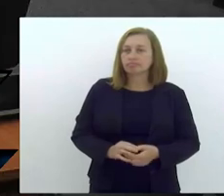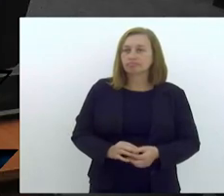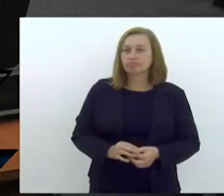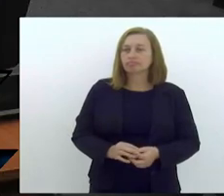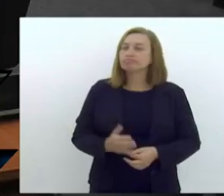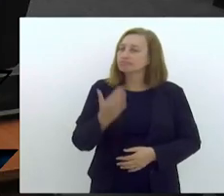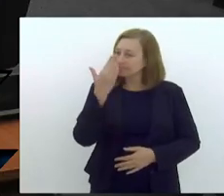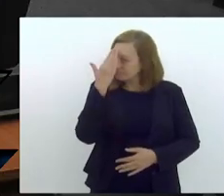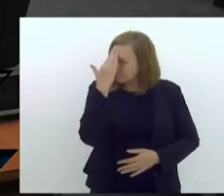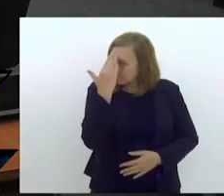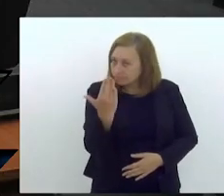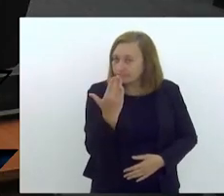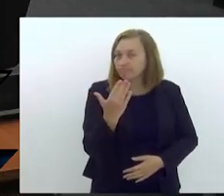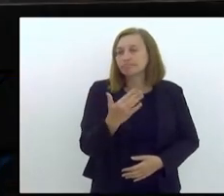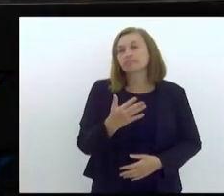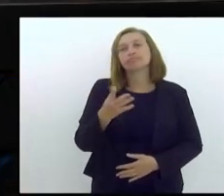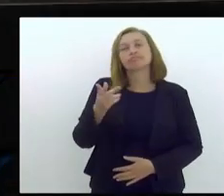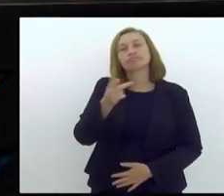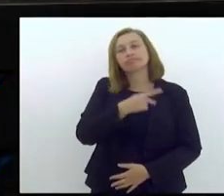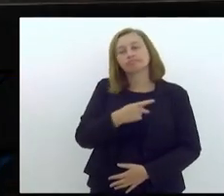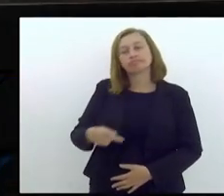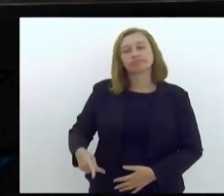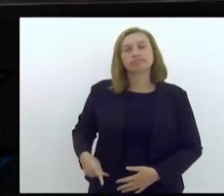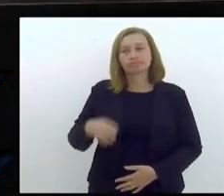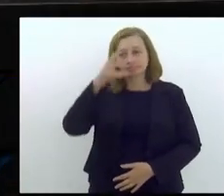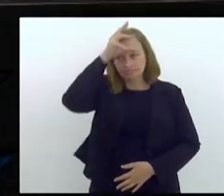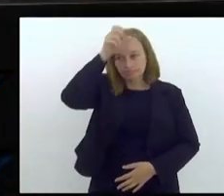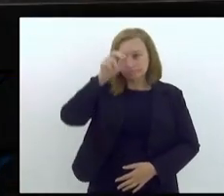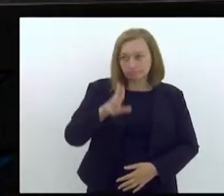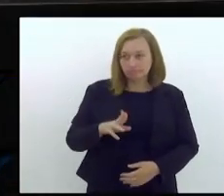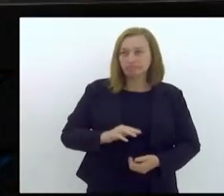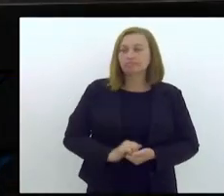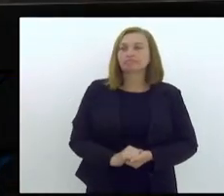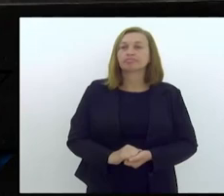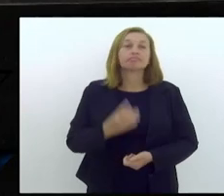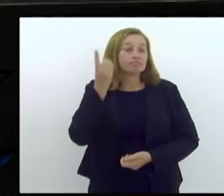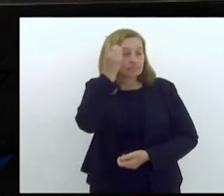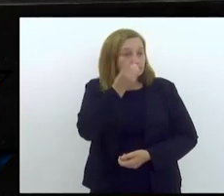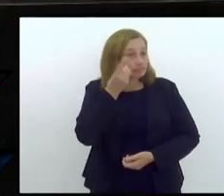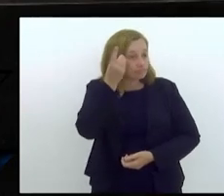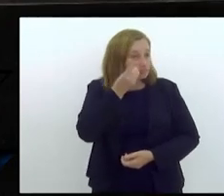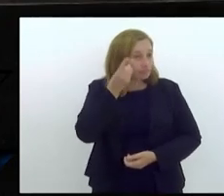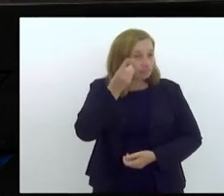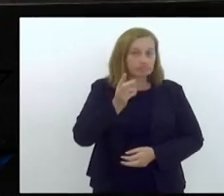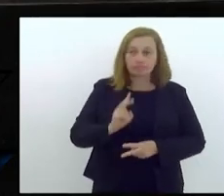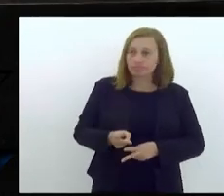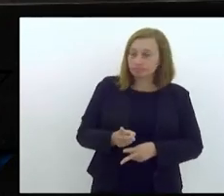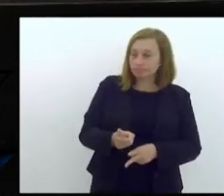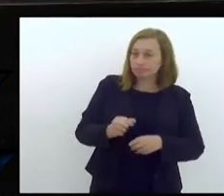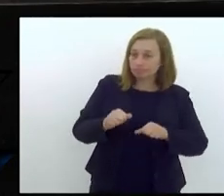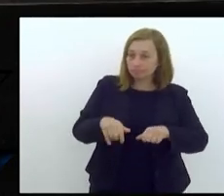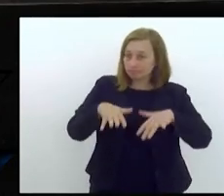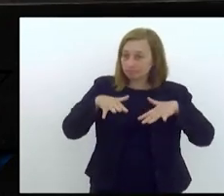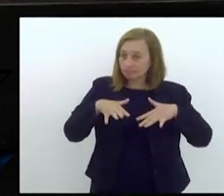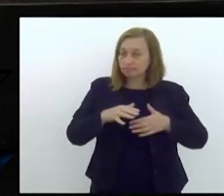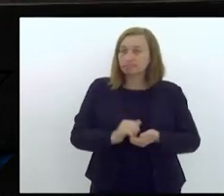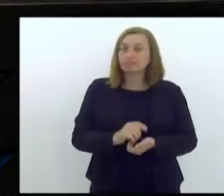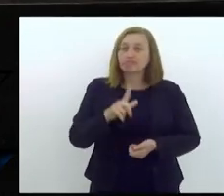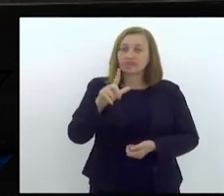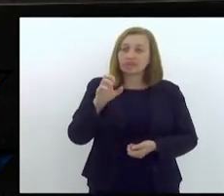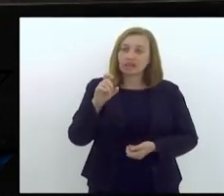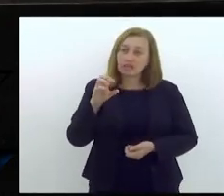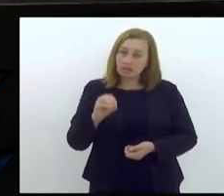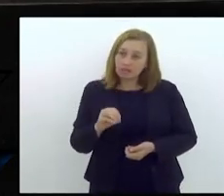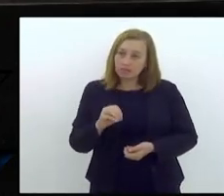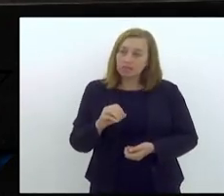Obrigado nossa presidenta te ajudo os deputados que aqui ainda estão Léo